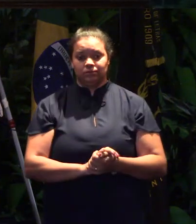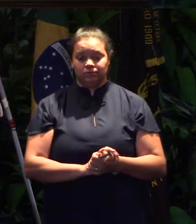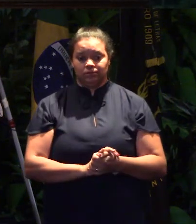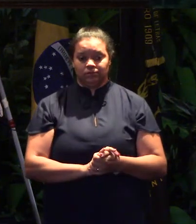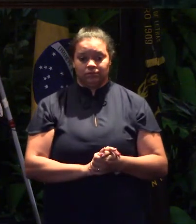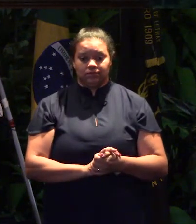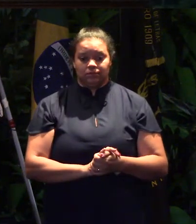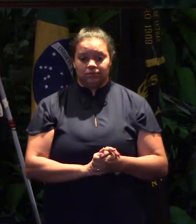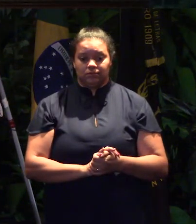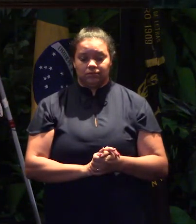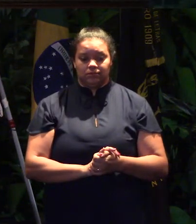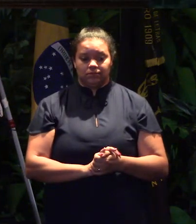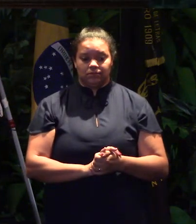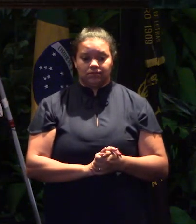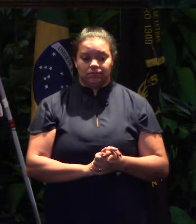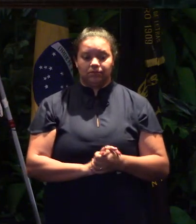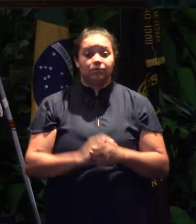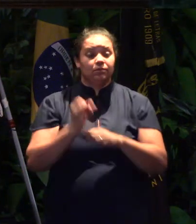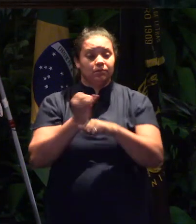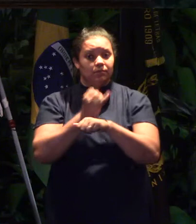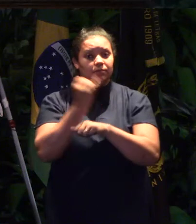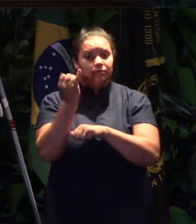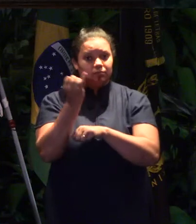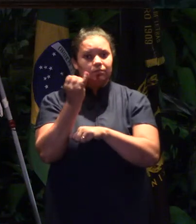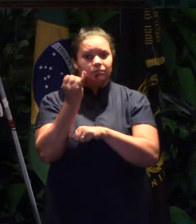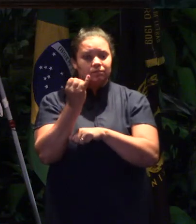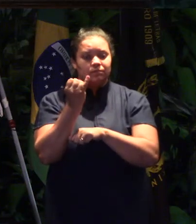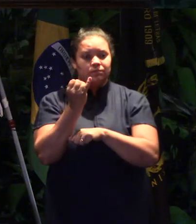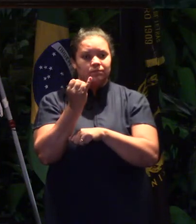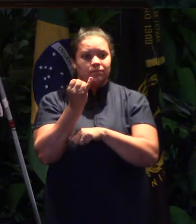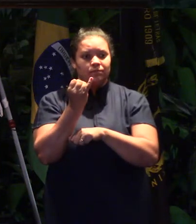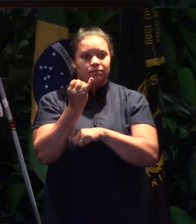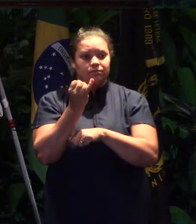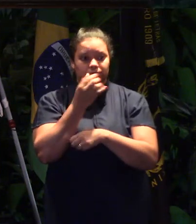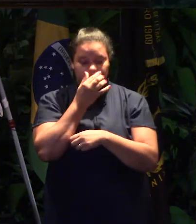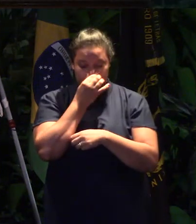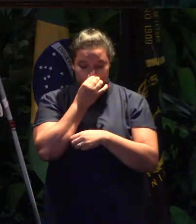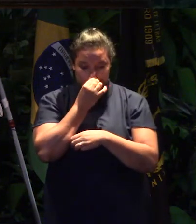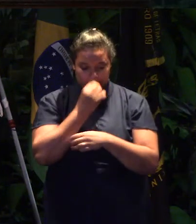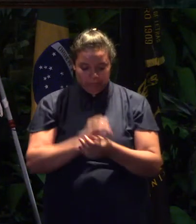Agora, o que é interessante é que ele, mesmo